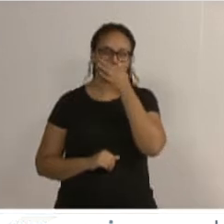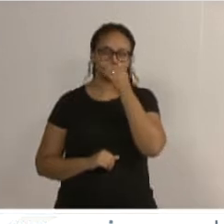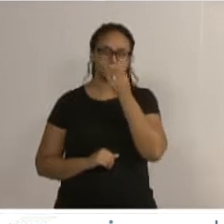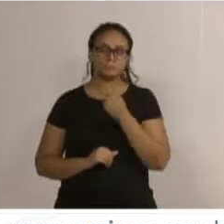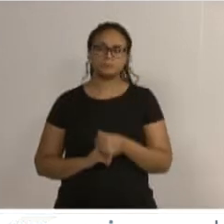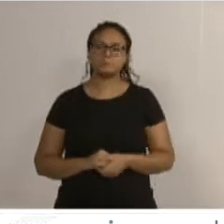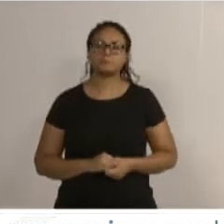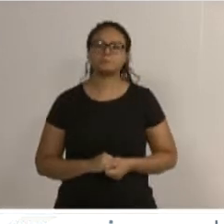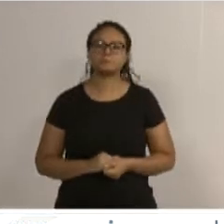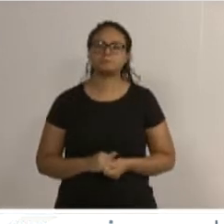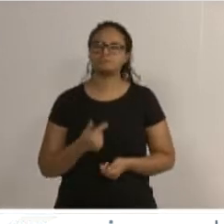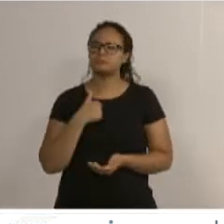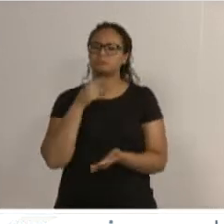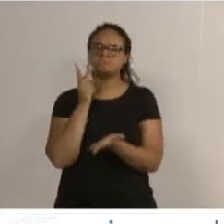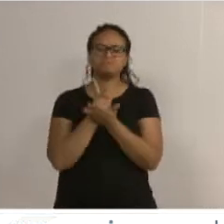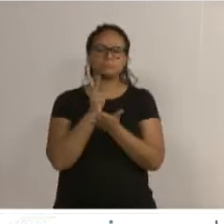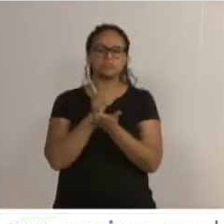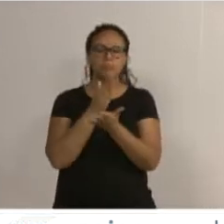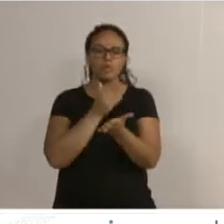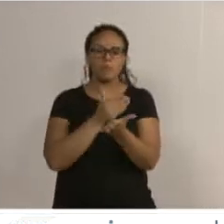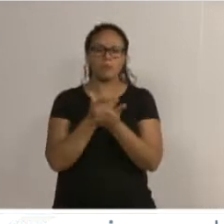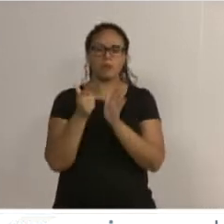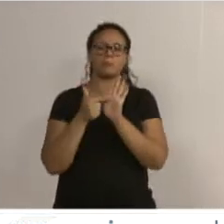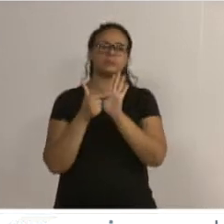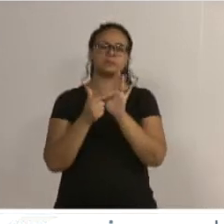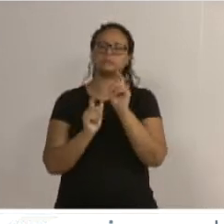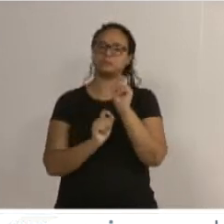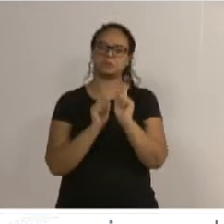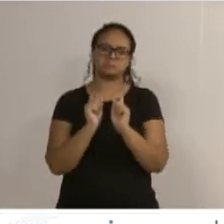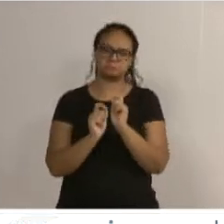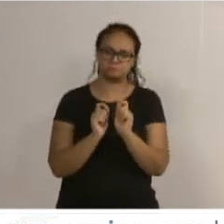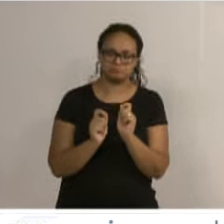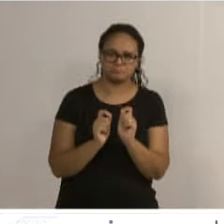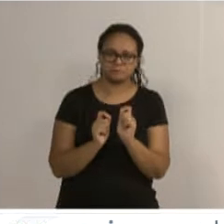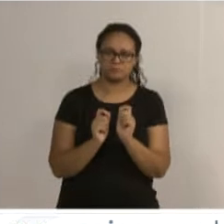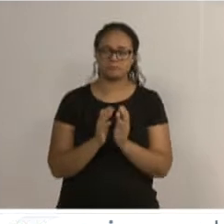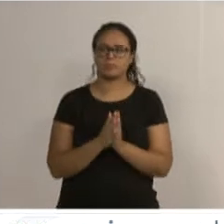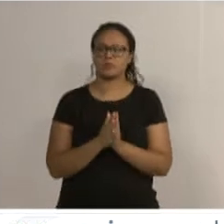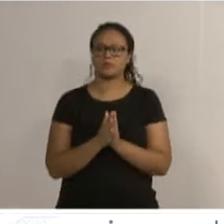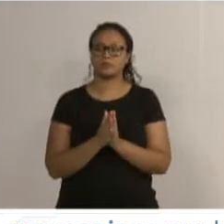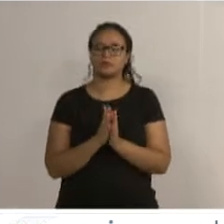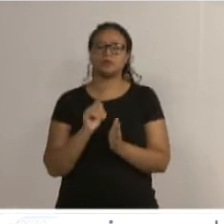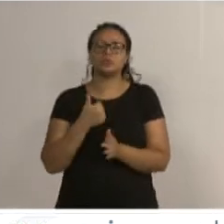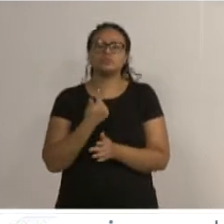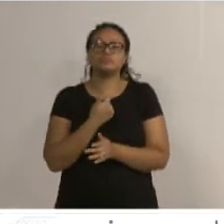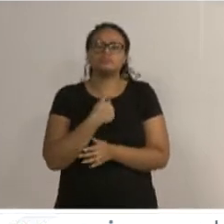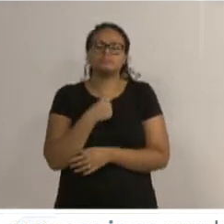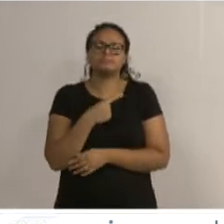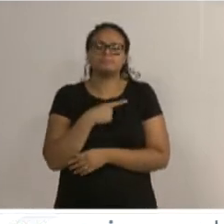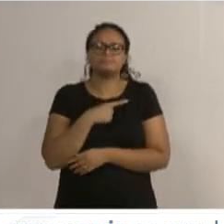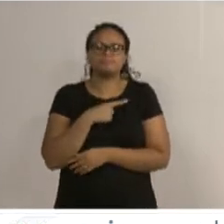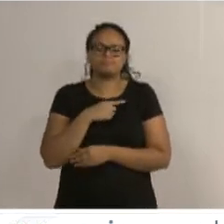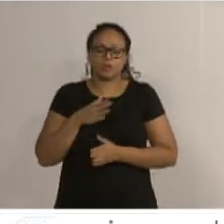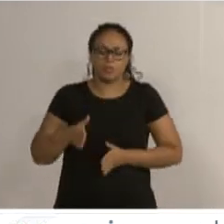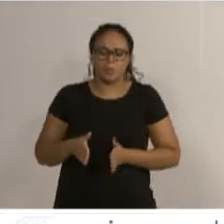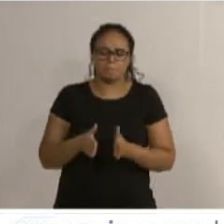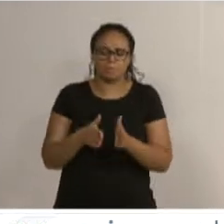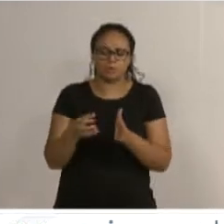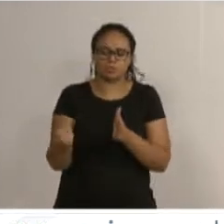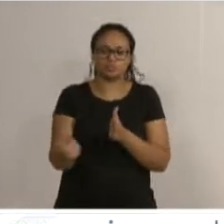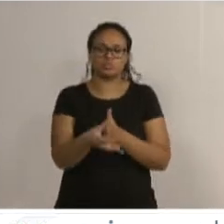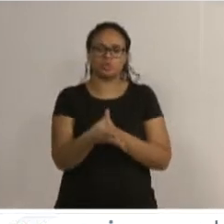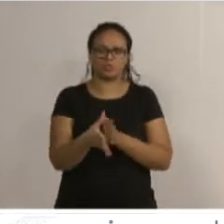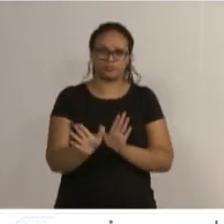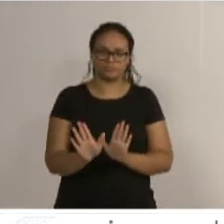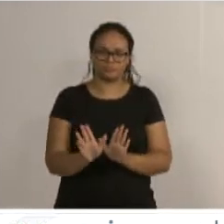Eu sempre começo essa minha apresentação para dizer aos senhores que nós sempre temos um novo caminho. E sempre quando a gente